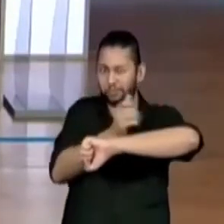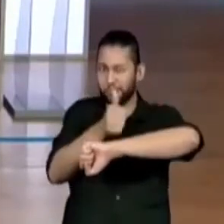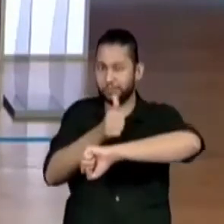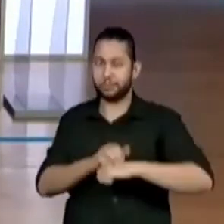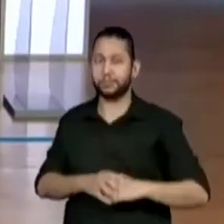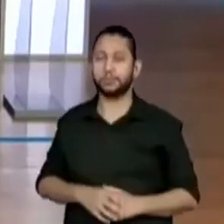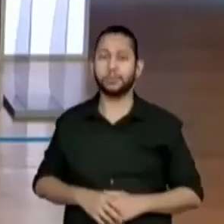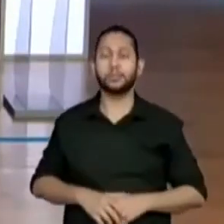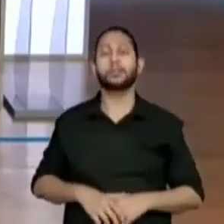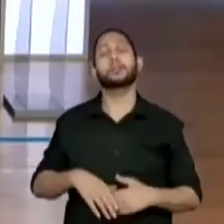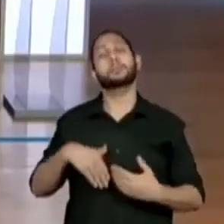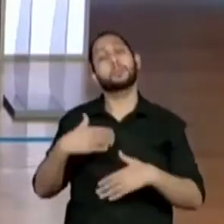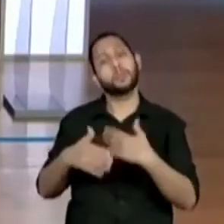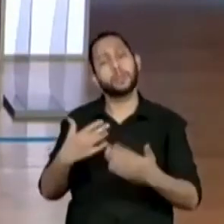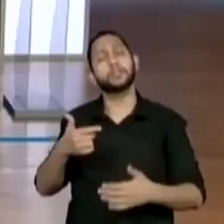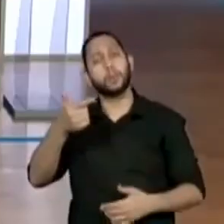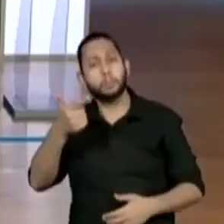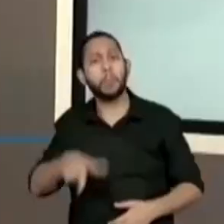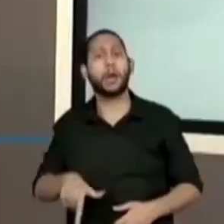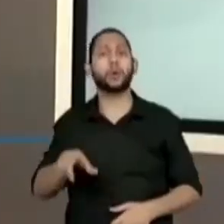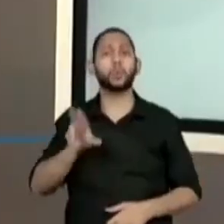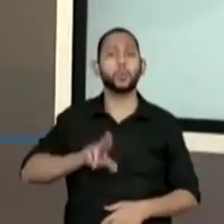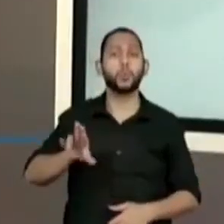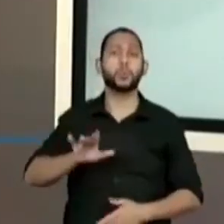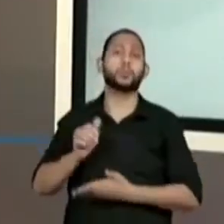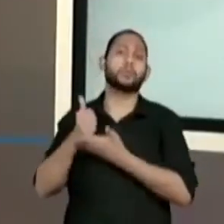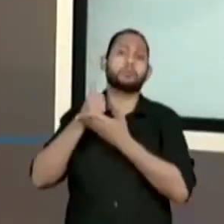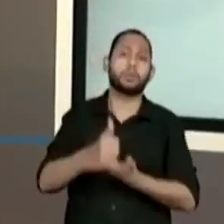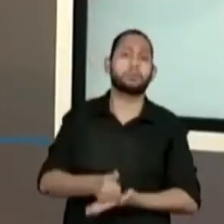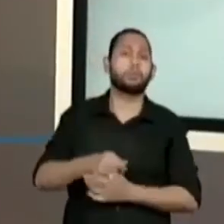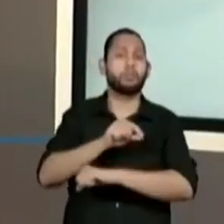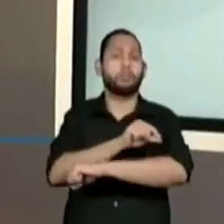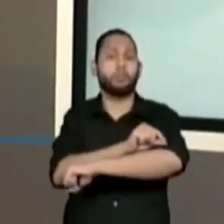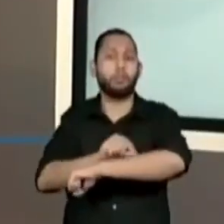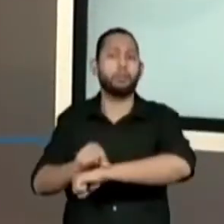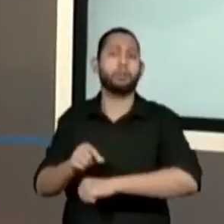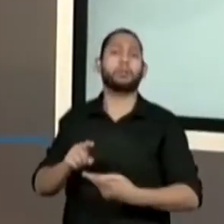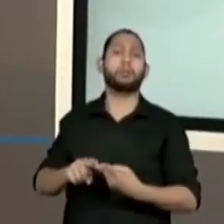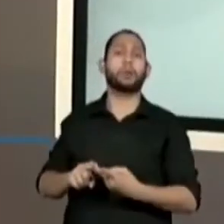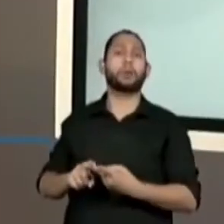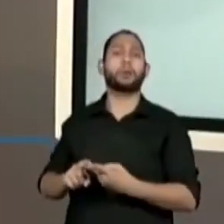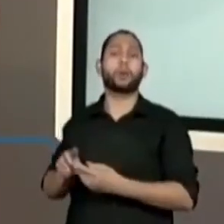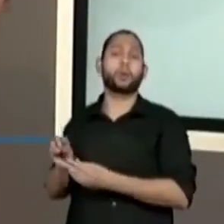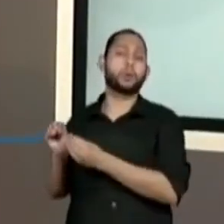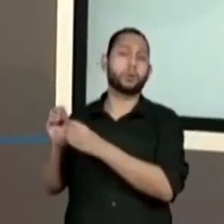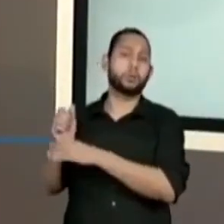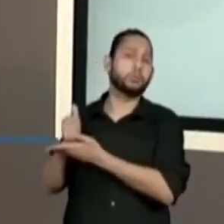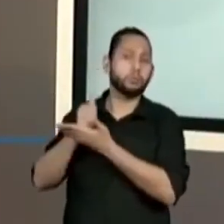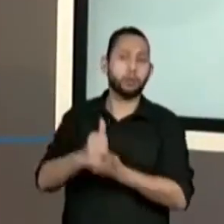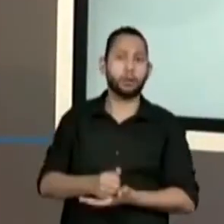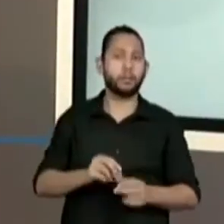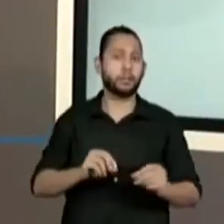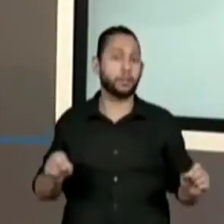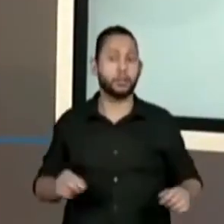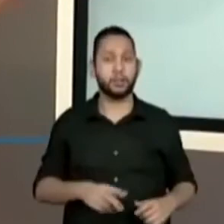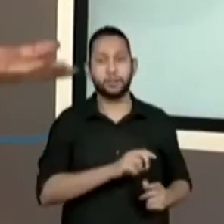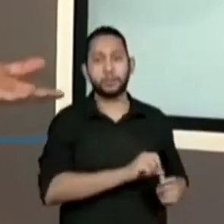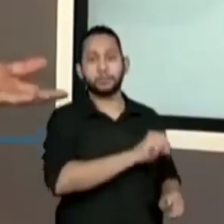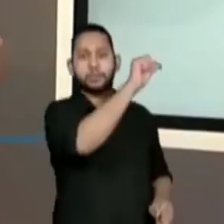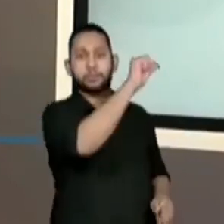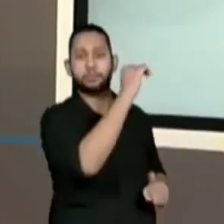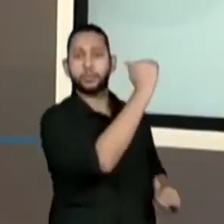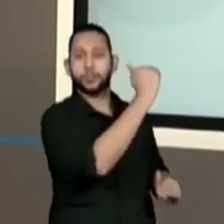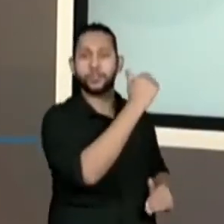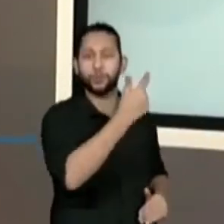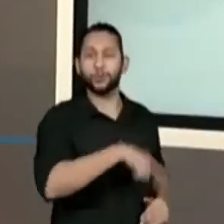é o único momento que a gente vai utilizar, a gente vai trazer a fita métrica em outros momentos para medir outras coisas. Quem sabe a professora Fran novamente, a gente